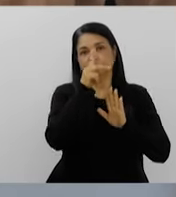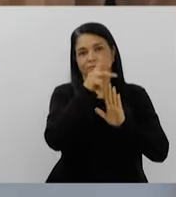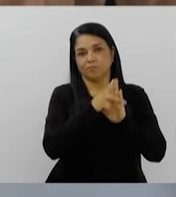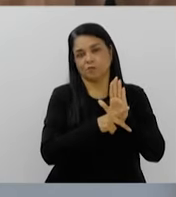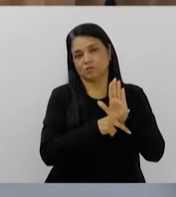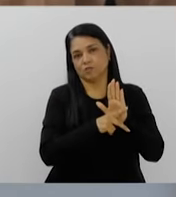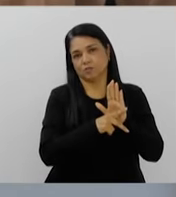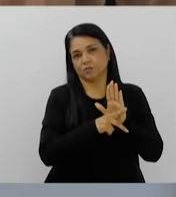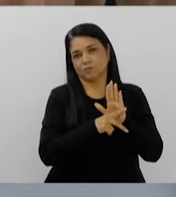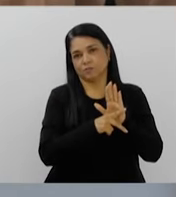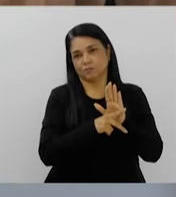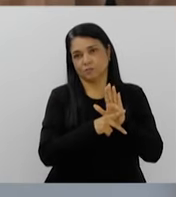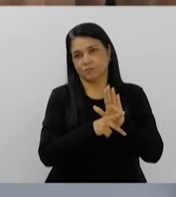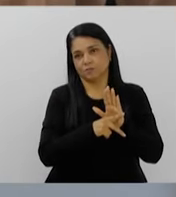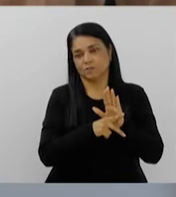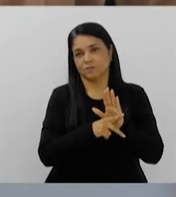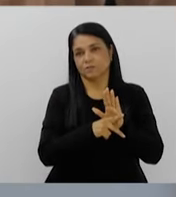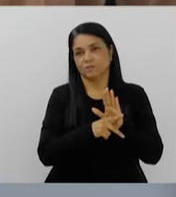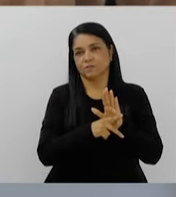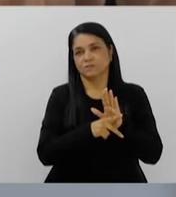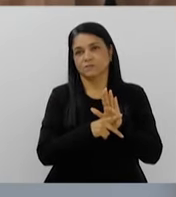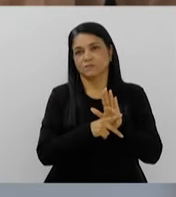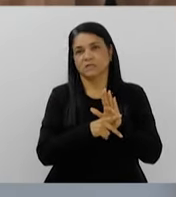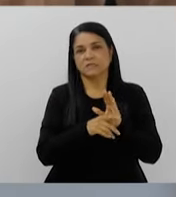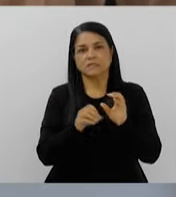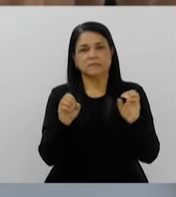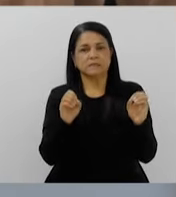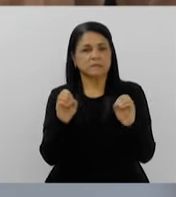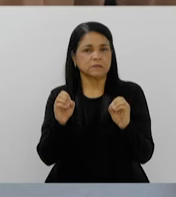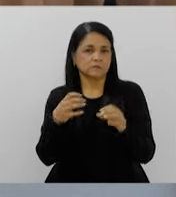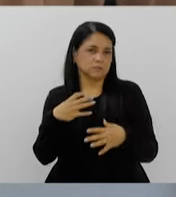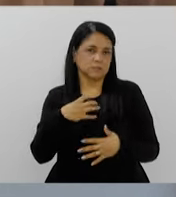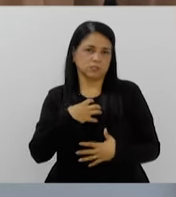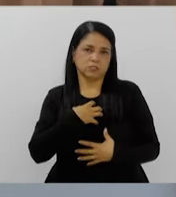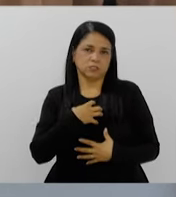como um todo, para que também ninguém se sinta